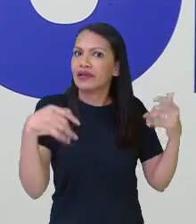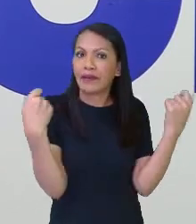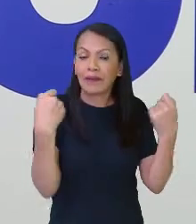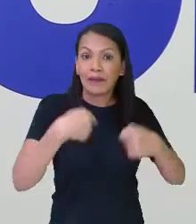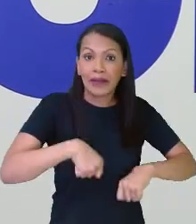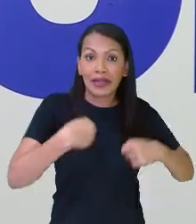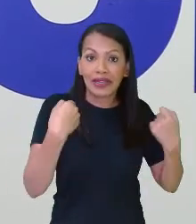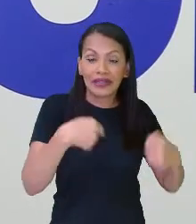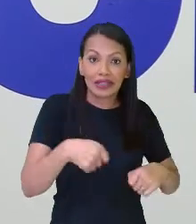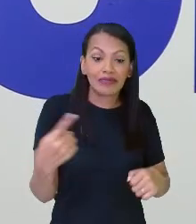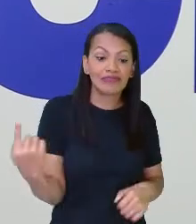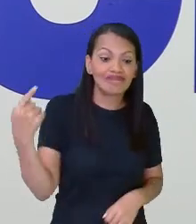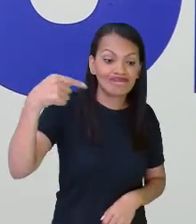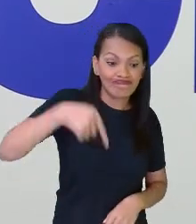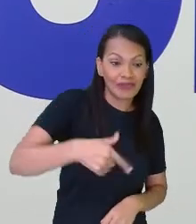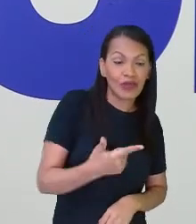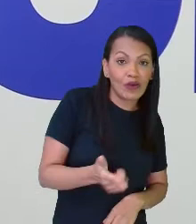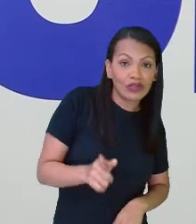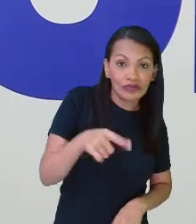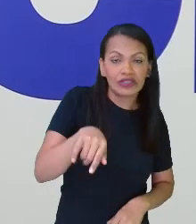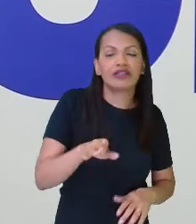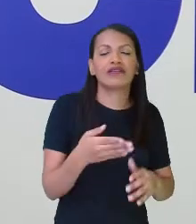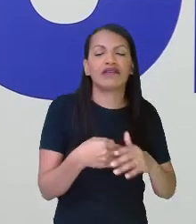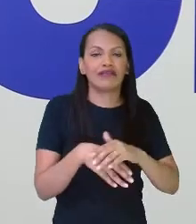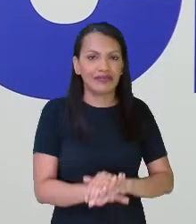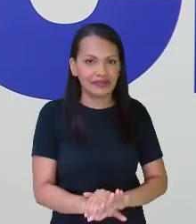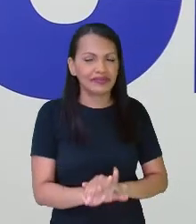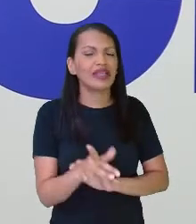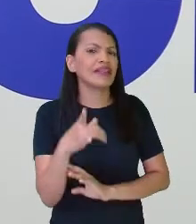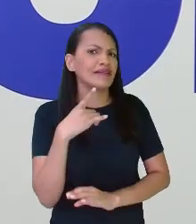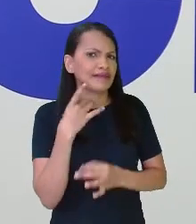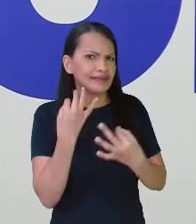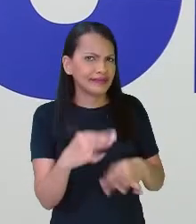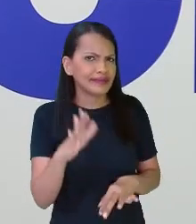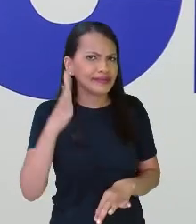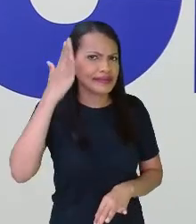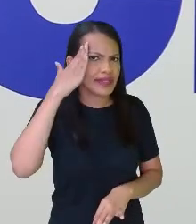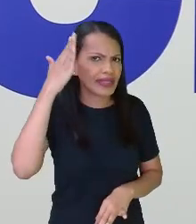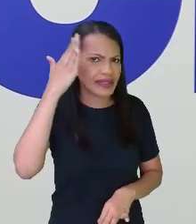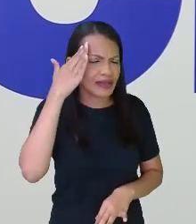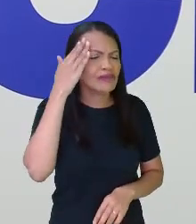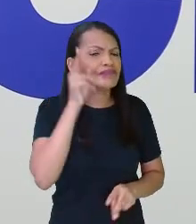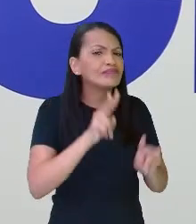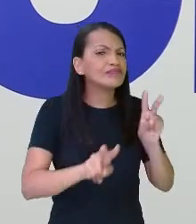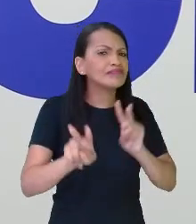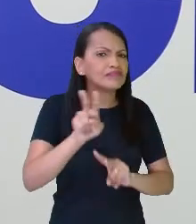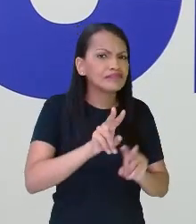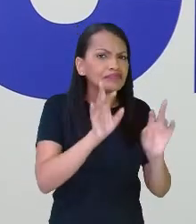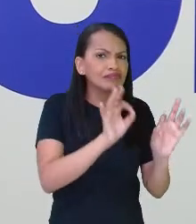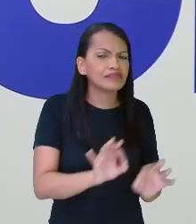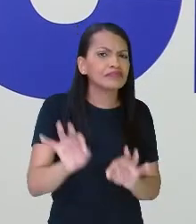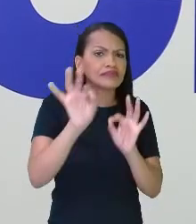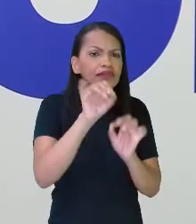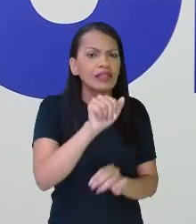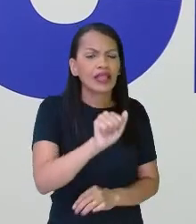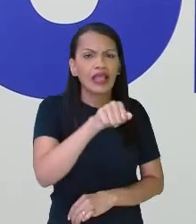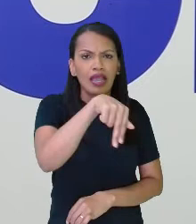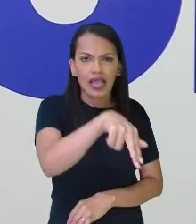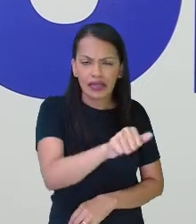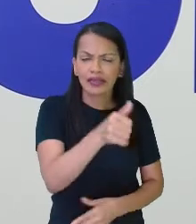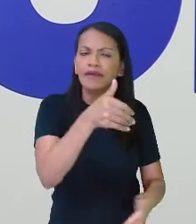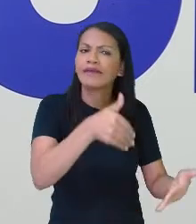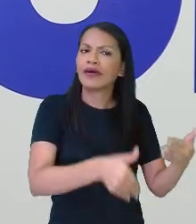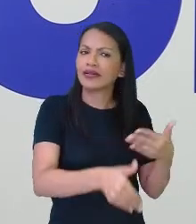verdade. vir outras vezes para que vocês se acostumem, mas tenho certeza que compreenderam e acompanharam direitinho. Principalmente a Ana, viu? Porque a Ana foi